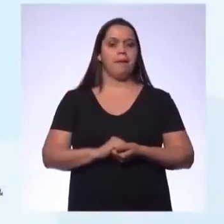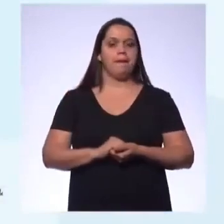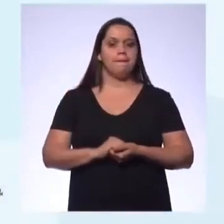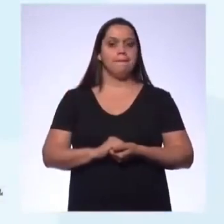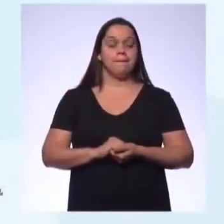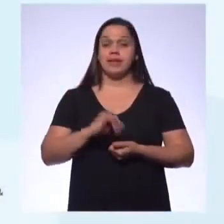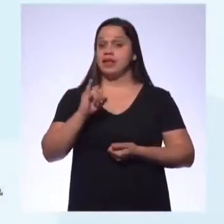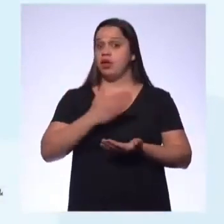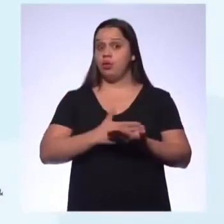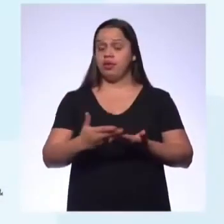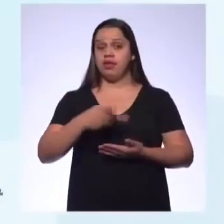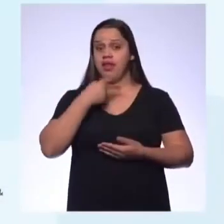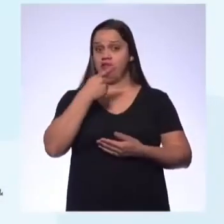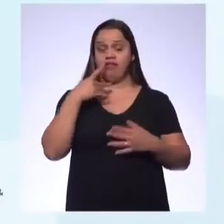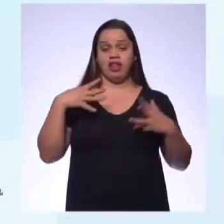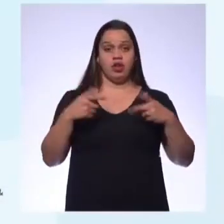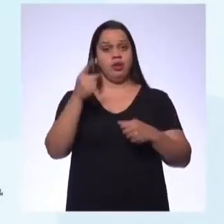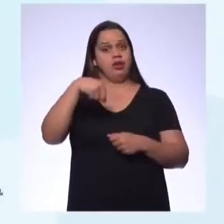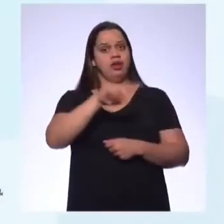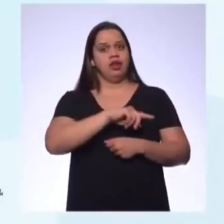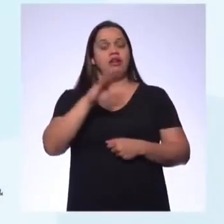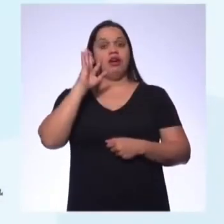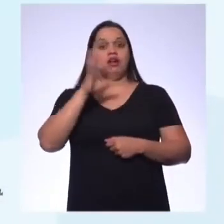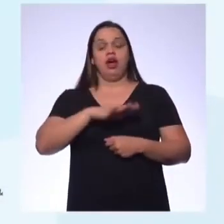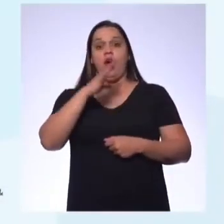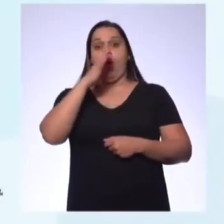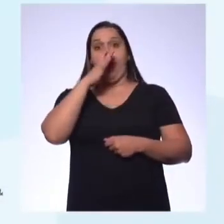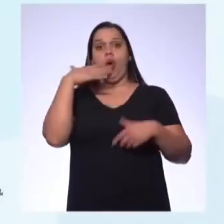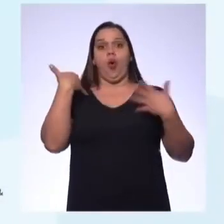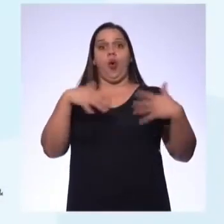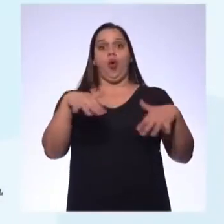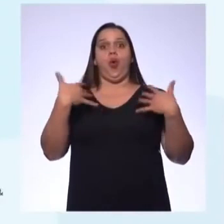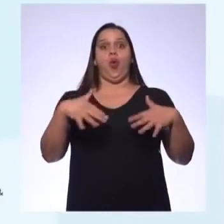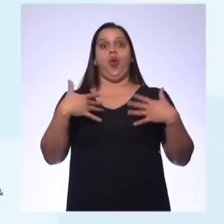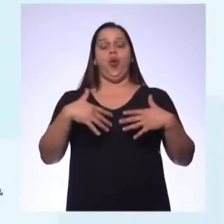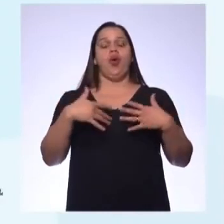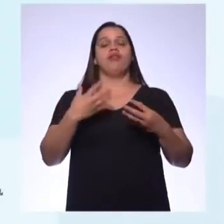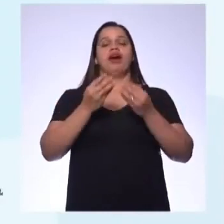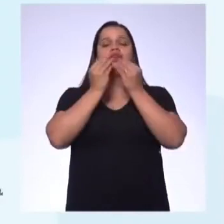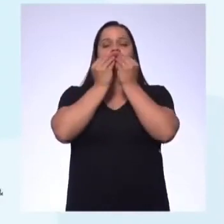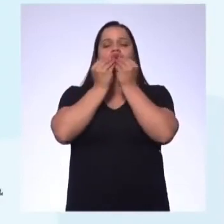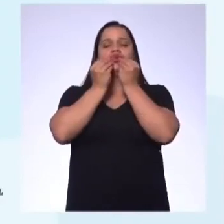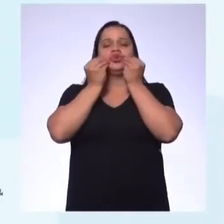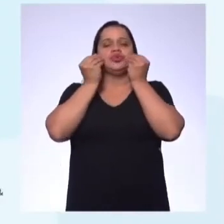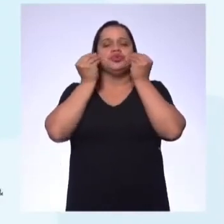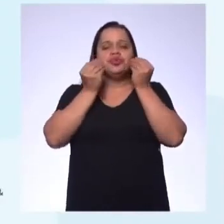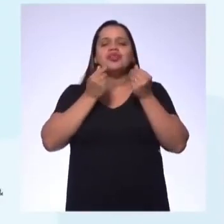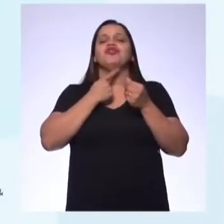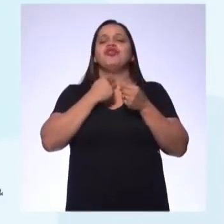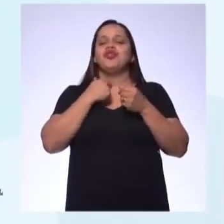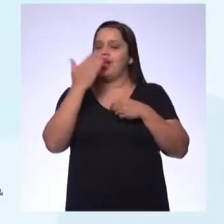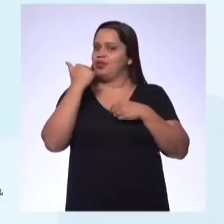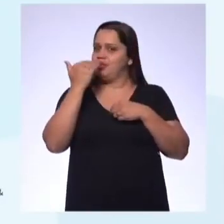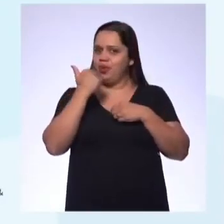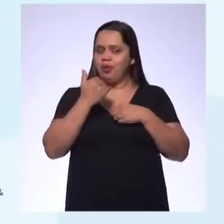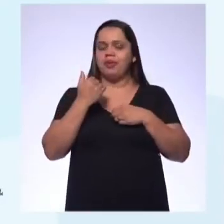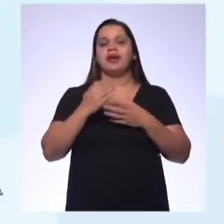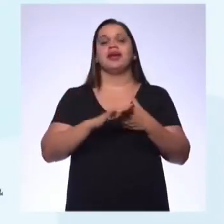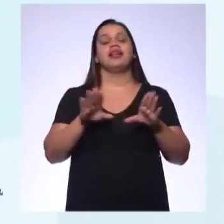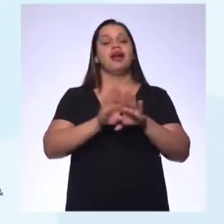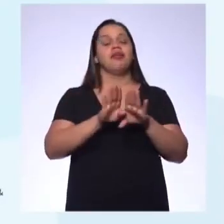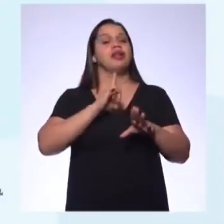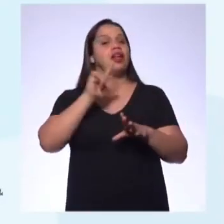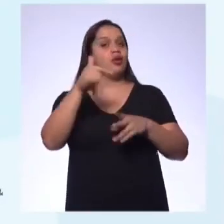começar a falar para você, você vai ficar sugestionado, vai salivar, vai ter vontade de comer. Vai ter também